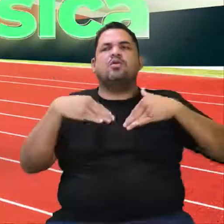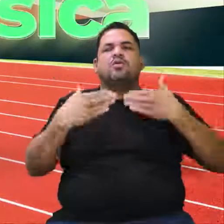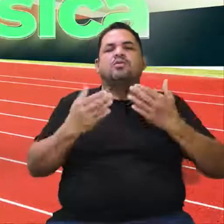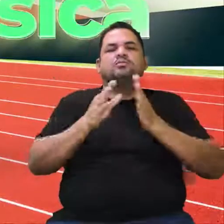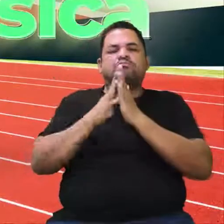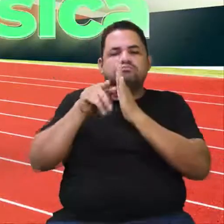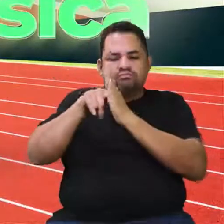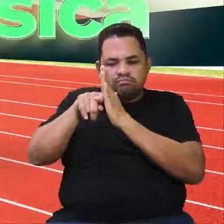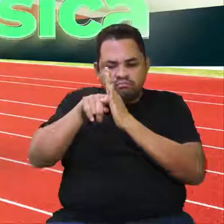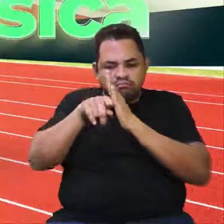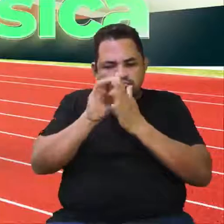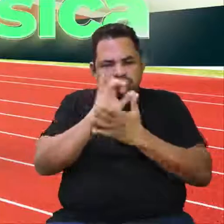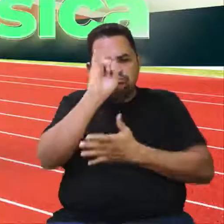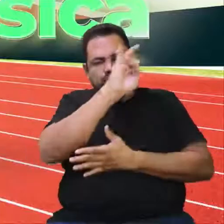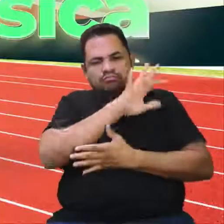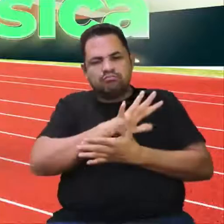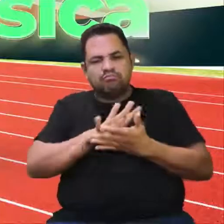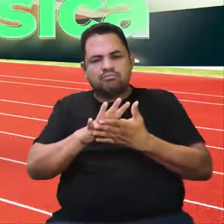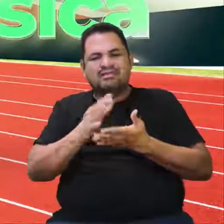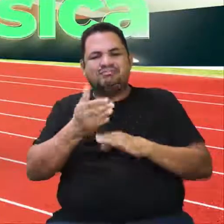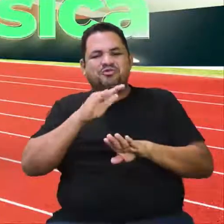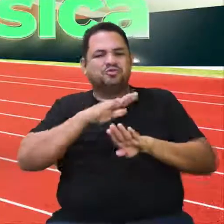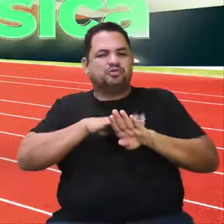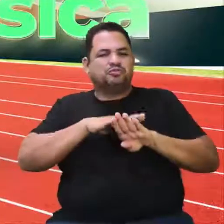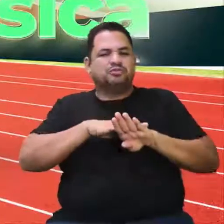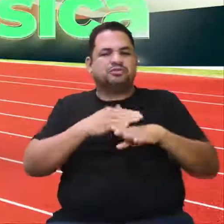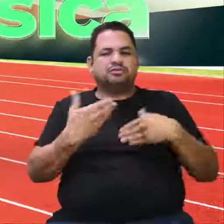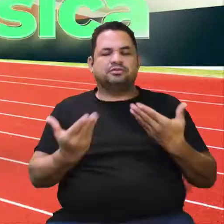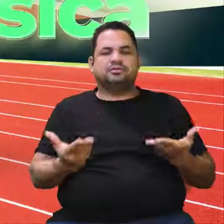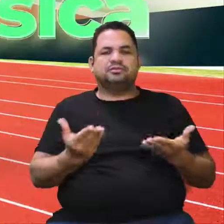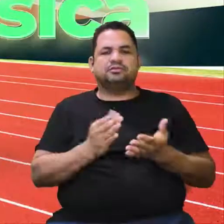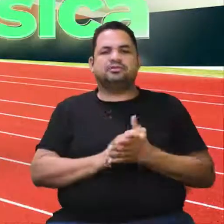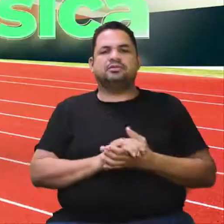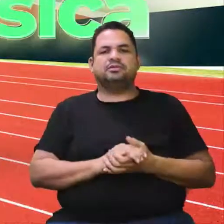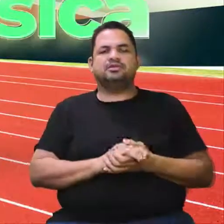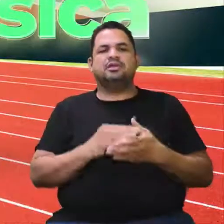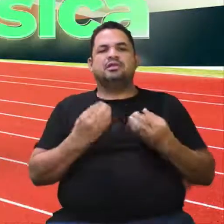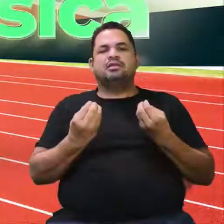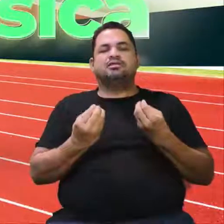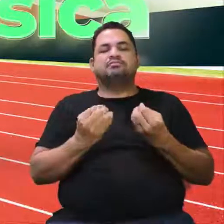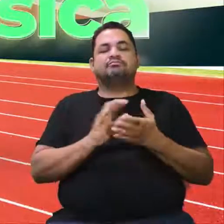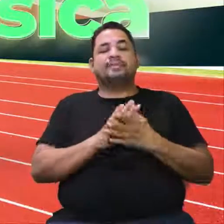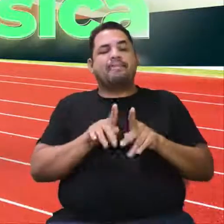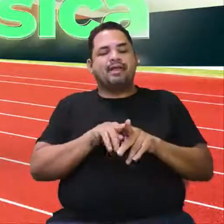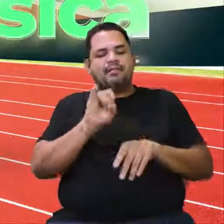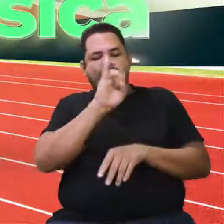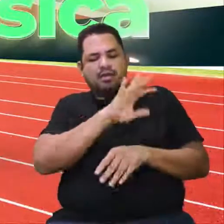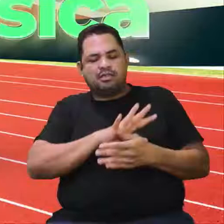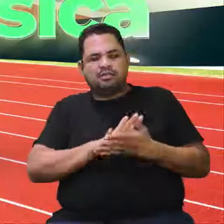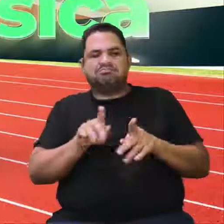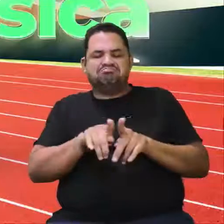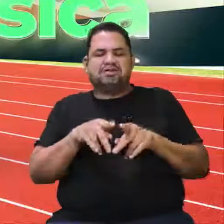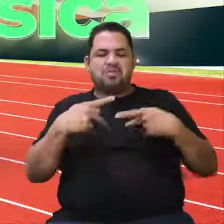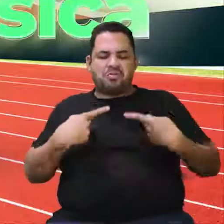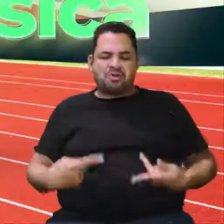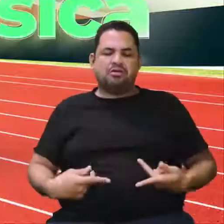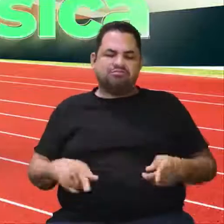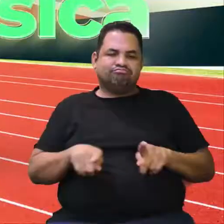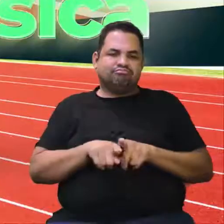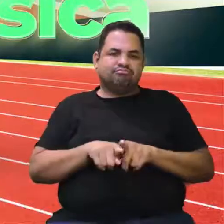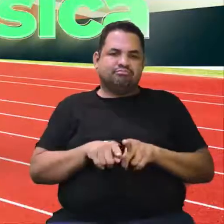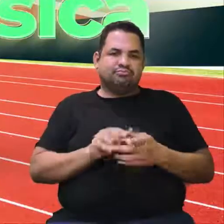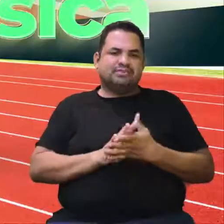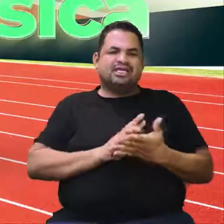vai analisar a imagem, ela é muito subjetiva, né? E quando se fala de imagem corporal, também é muito subjetivo. Então tem